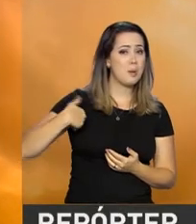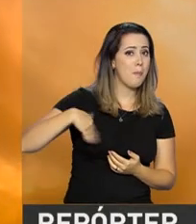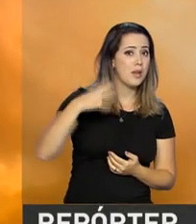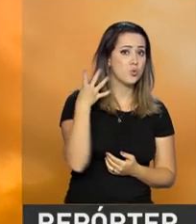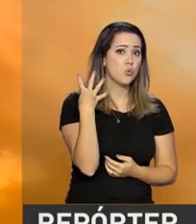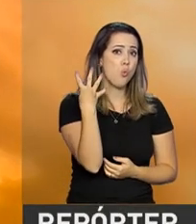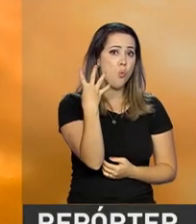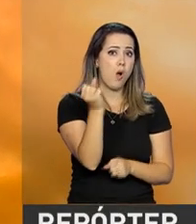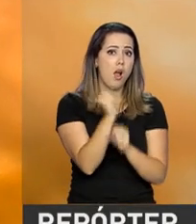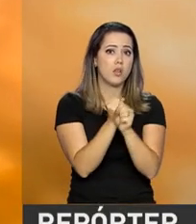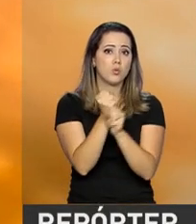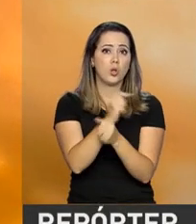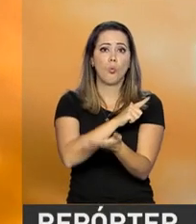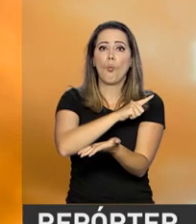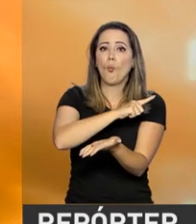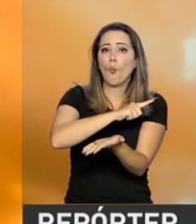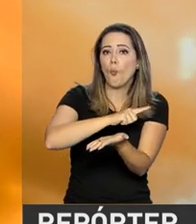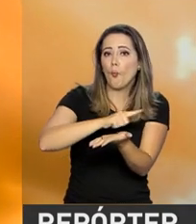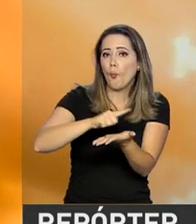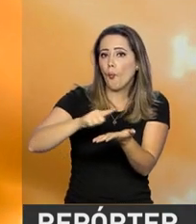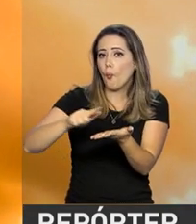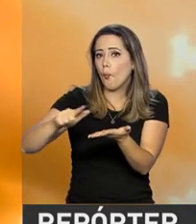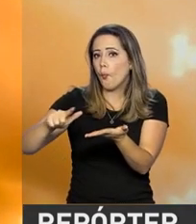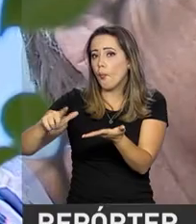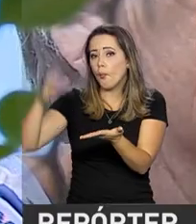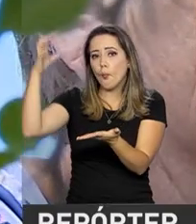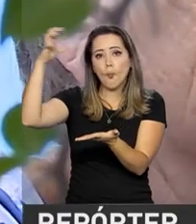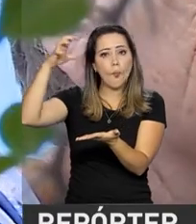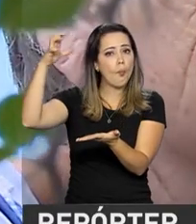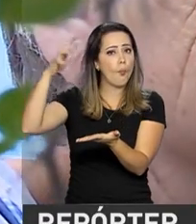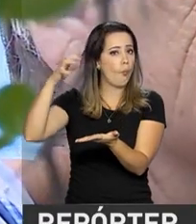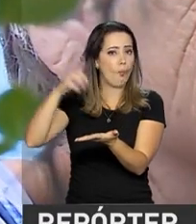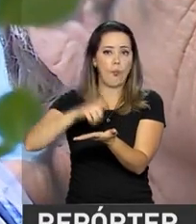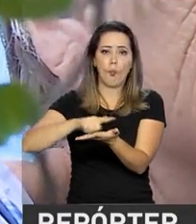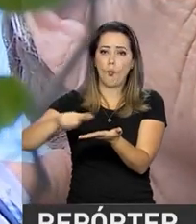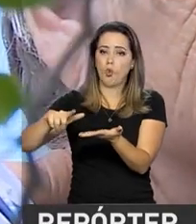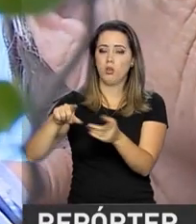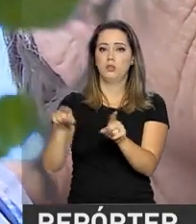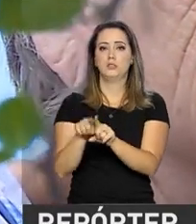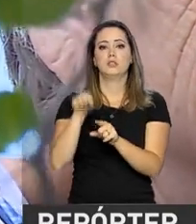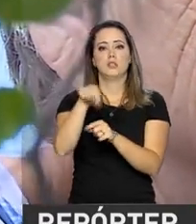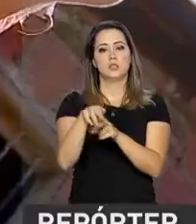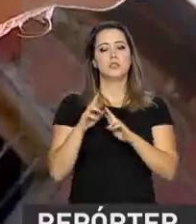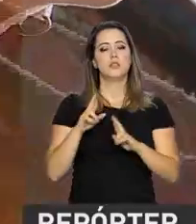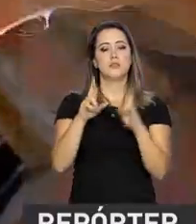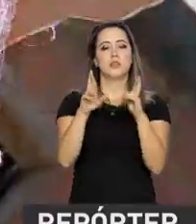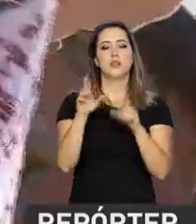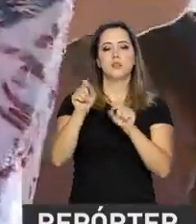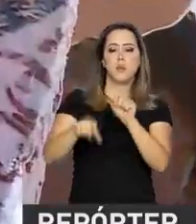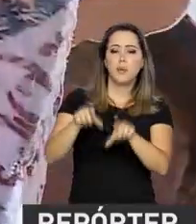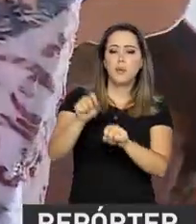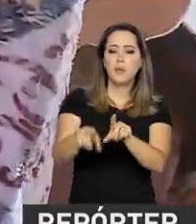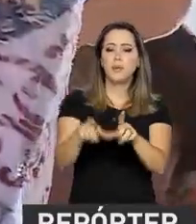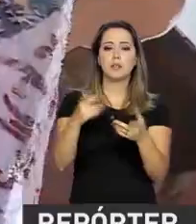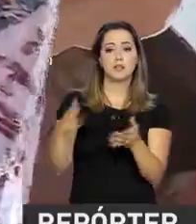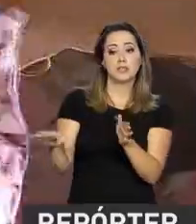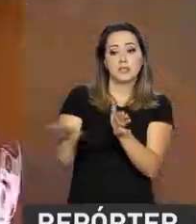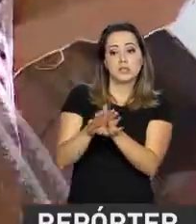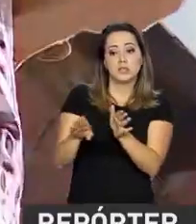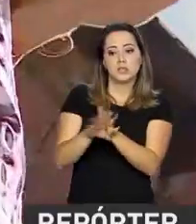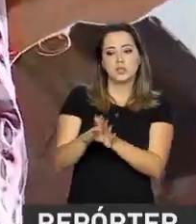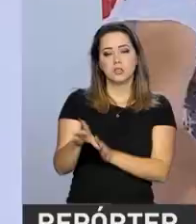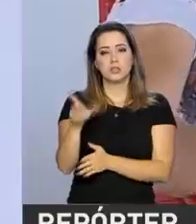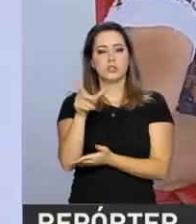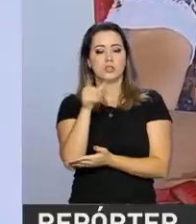quatro anos que não caiu uma gota do céu ea esperança de voltar a plantar está nas águas do são